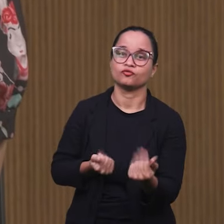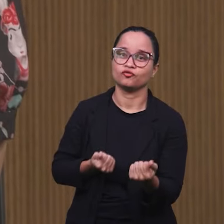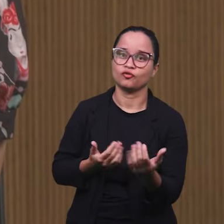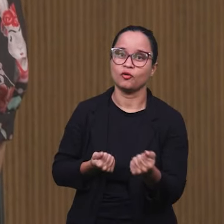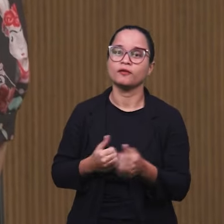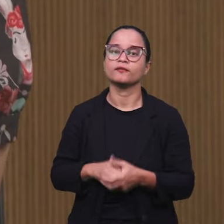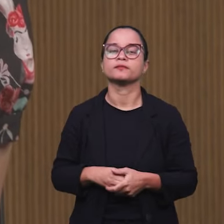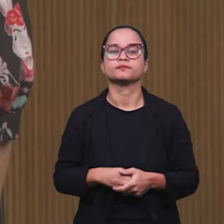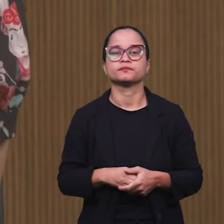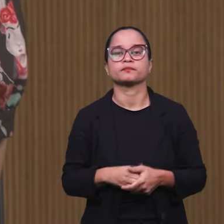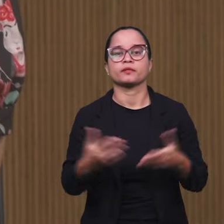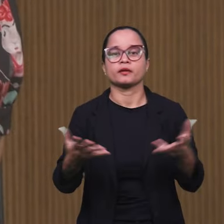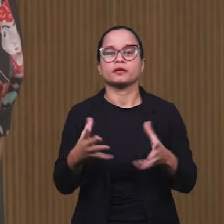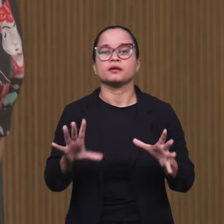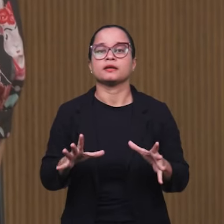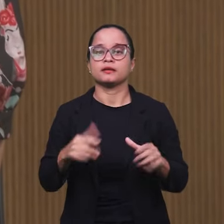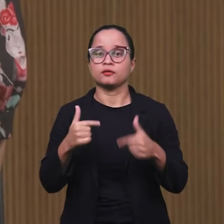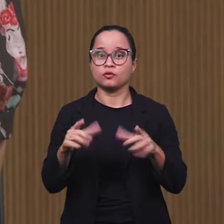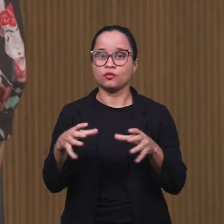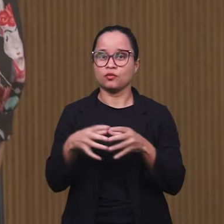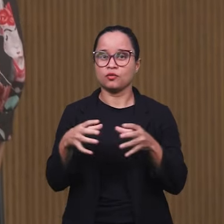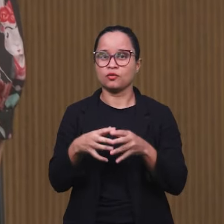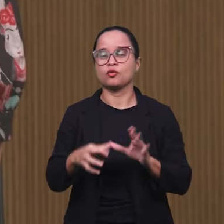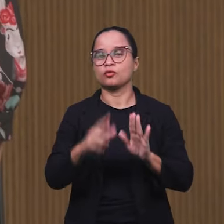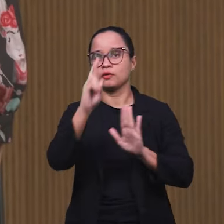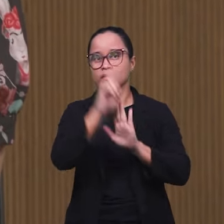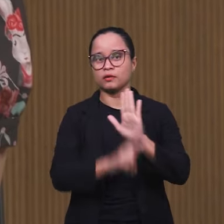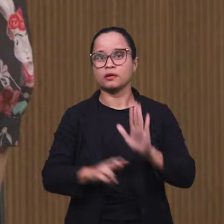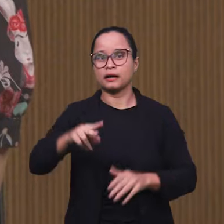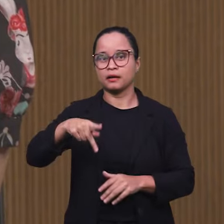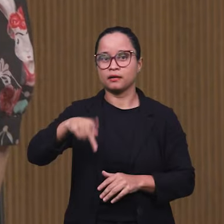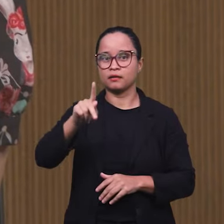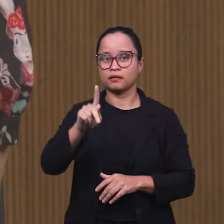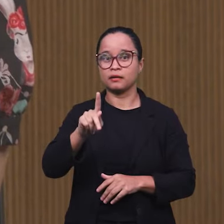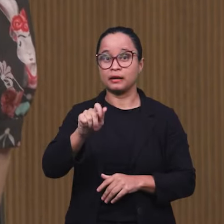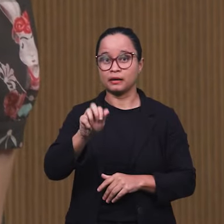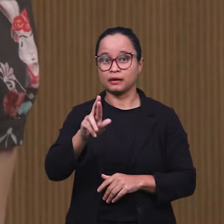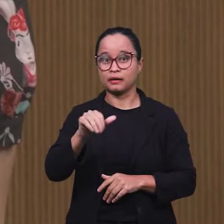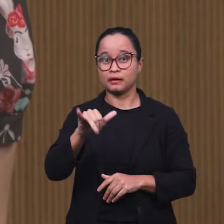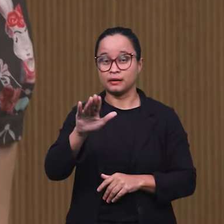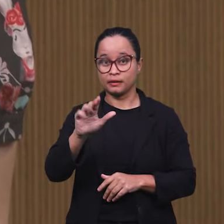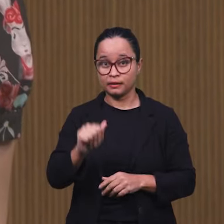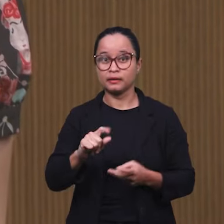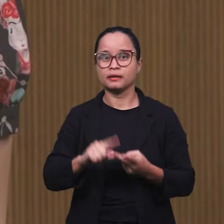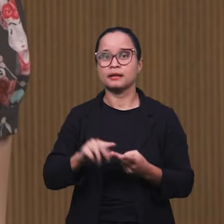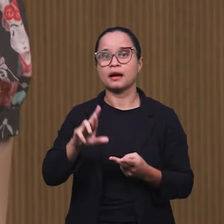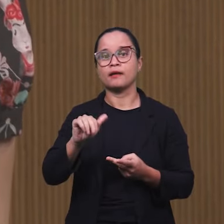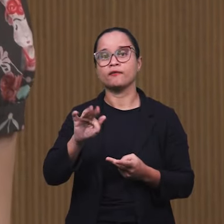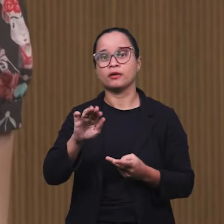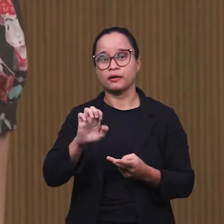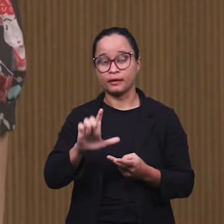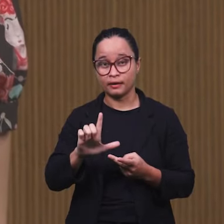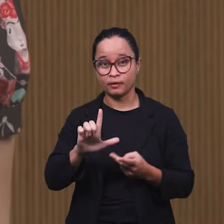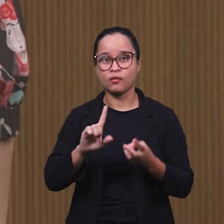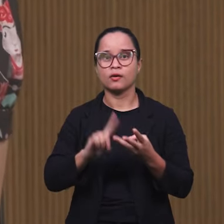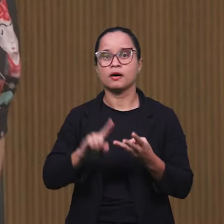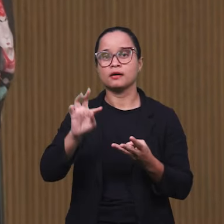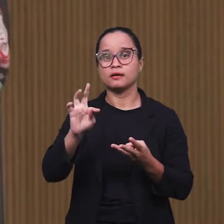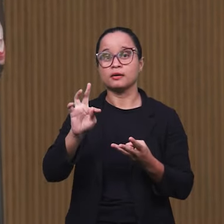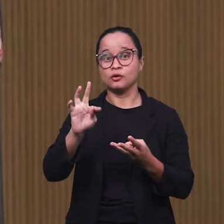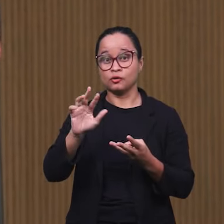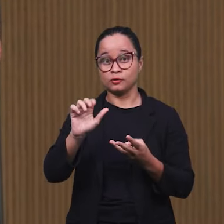jovens que fazem parte desse trabalho, né, os roteiristas, são a Karina, a Raíssa, o Rafael e o Tylerson. Deixa aqui um abraço